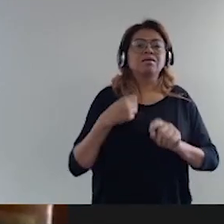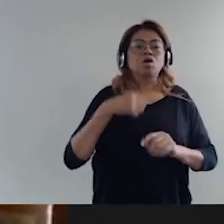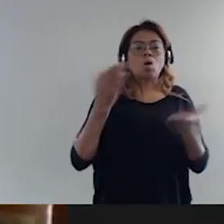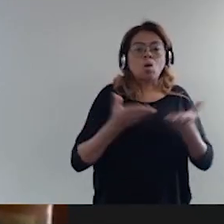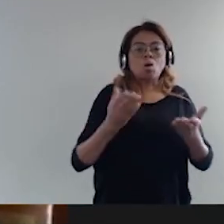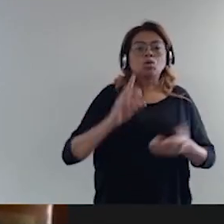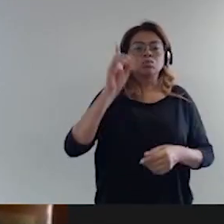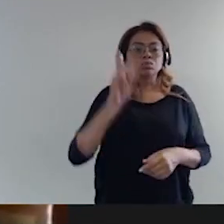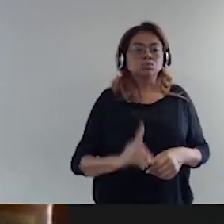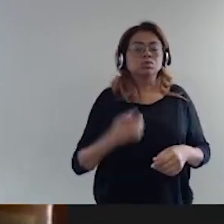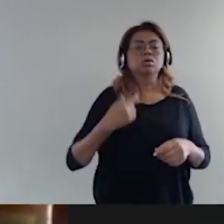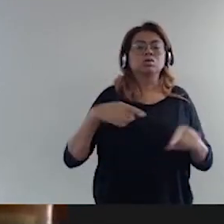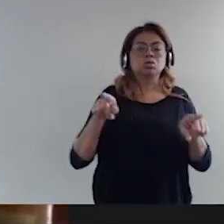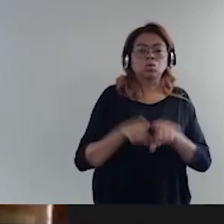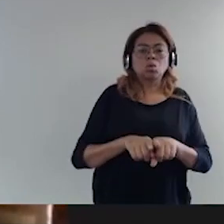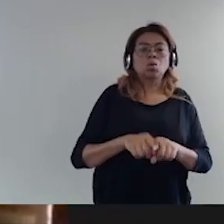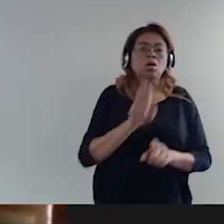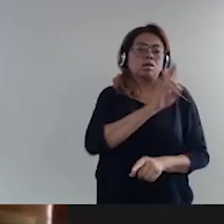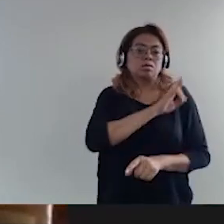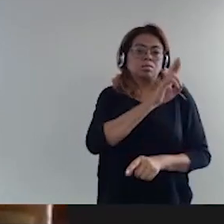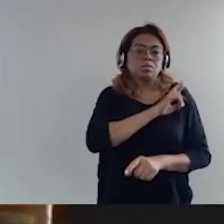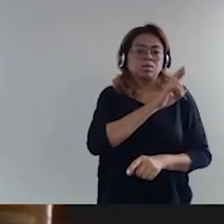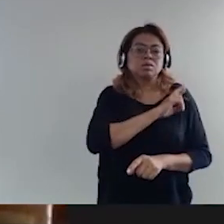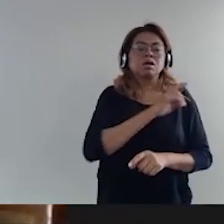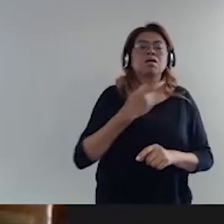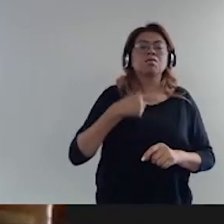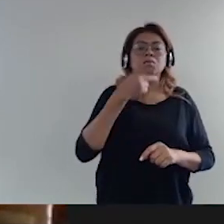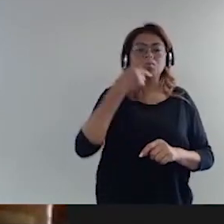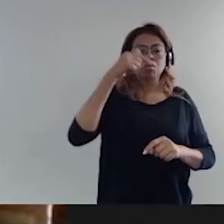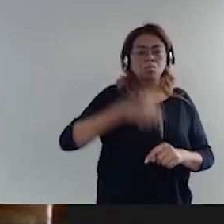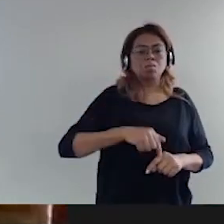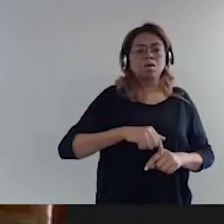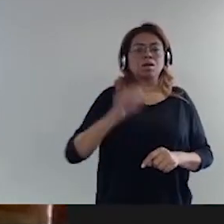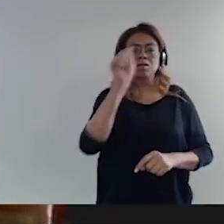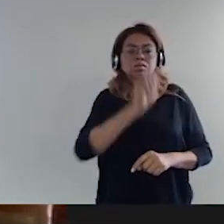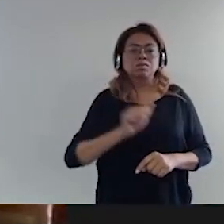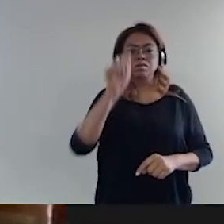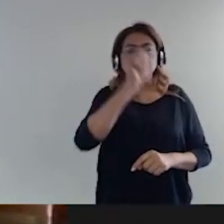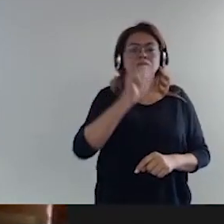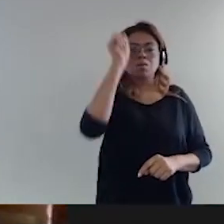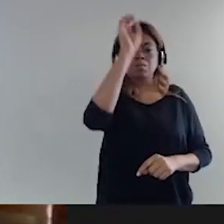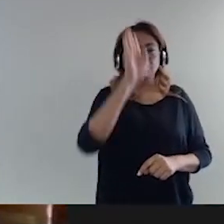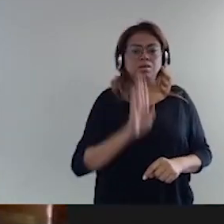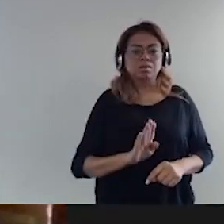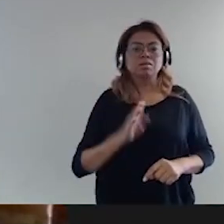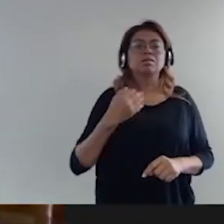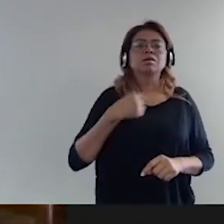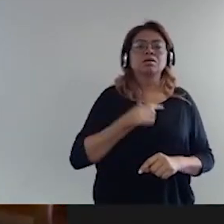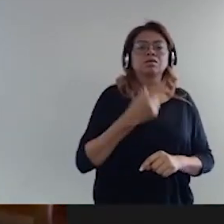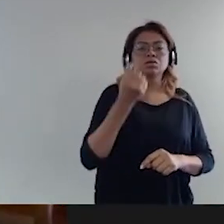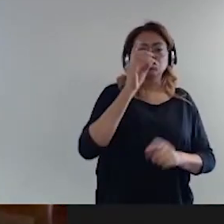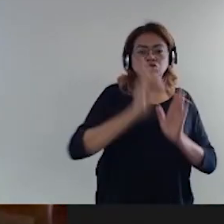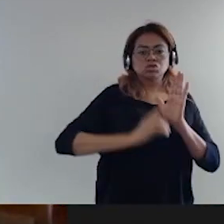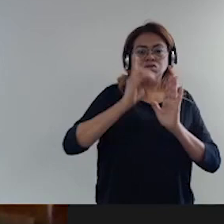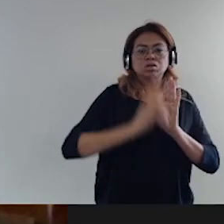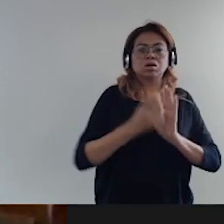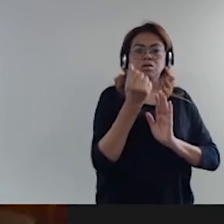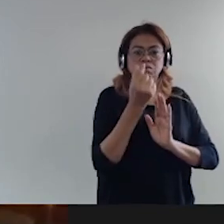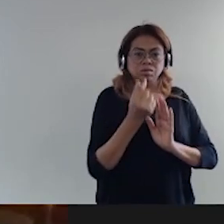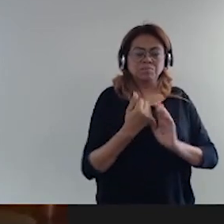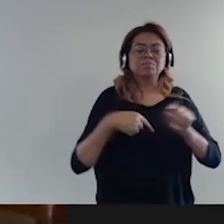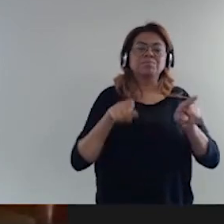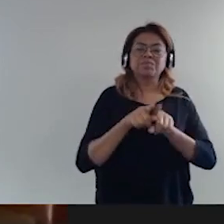diretor científico da Associação Brasileira de Direito Tributário, advogado, conferencista, parecerista